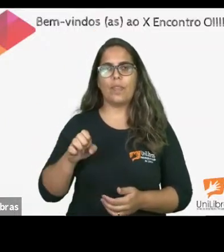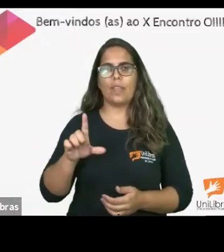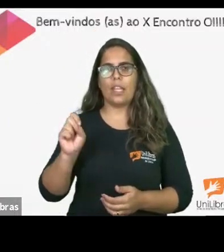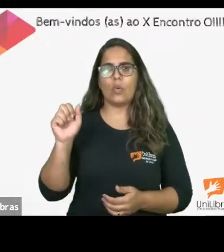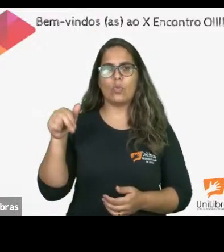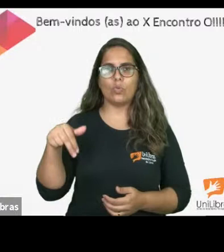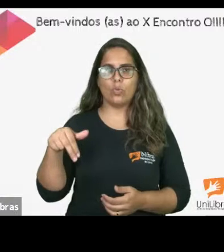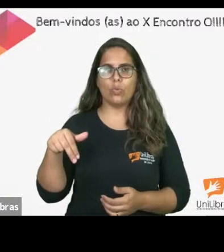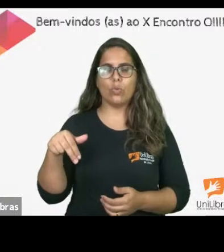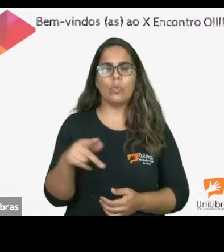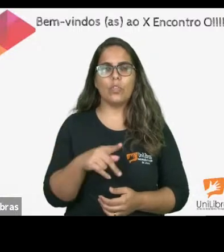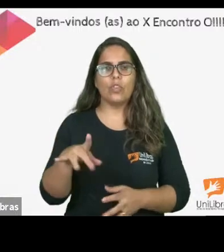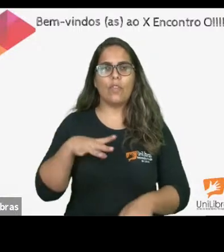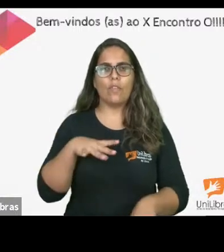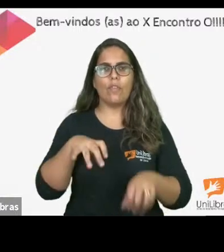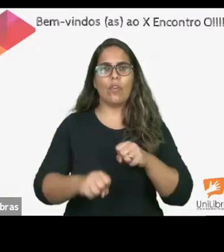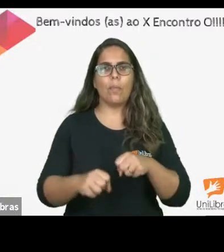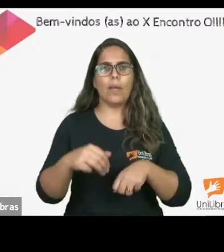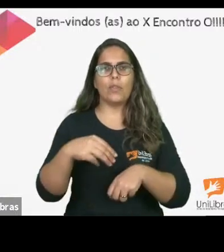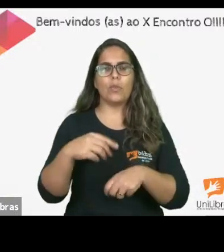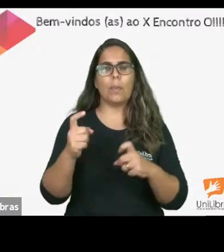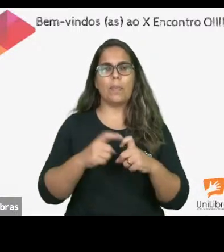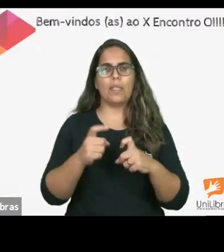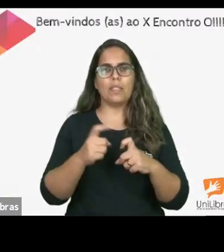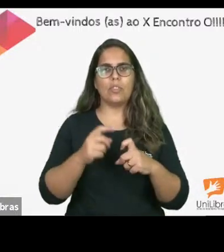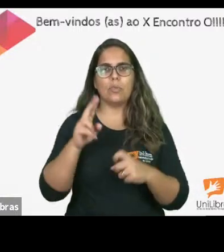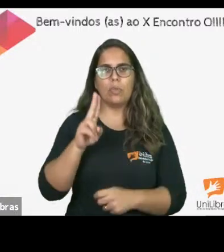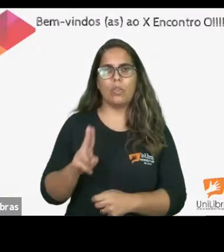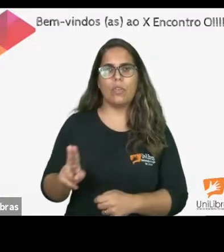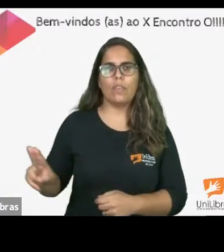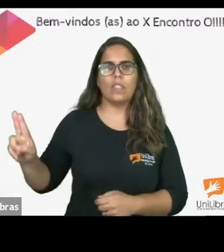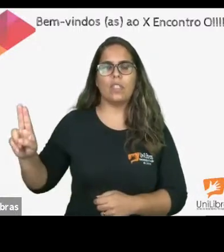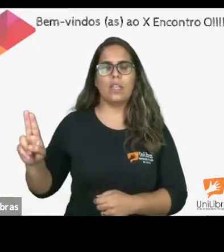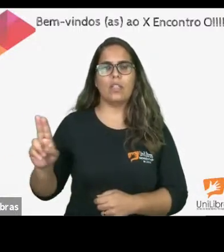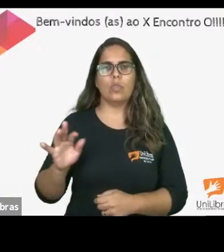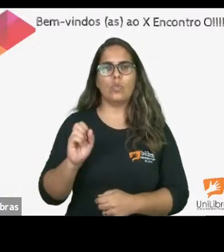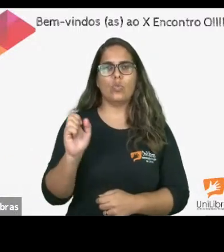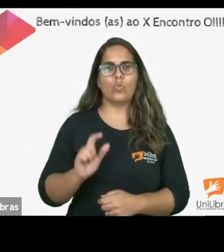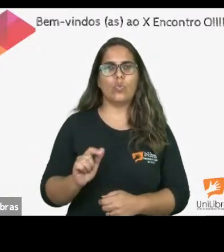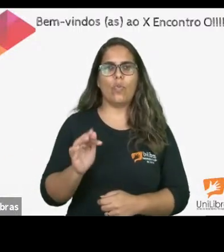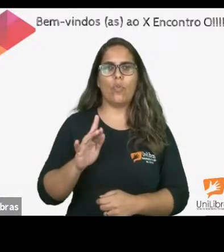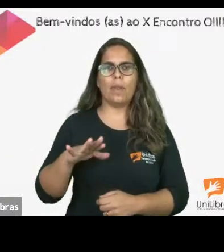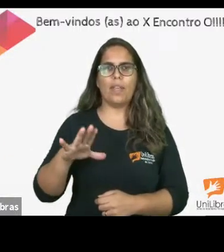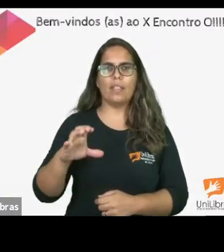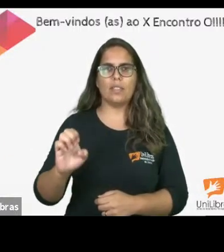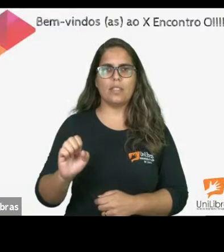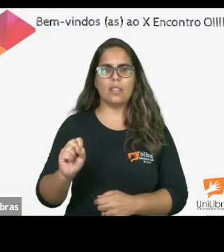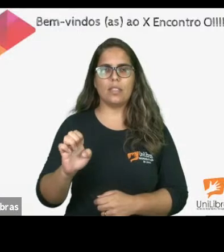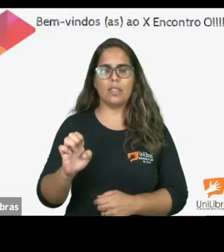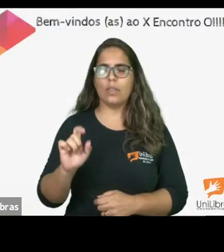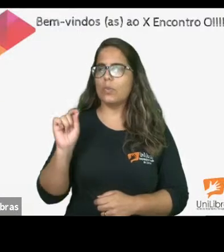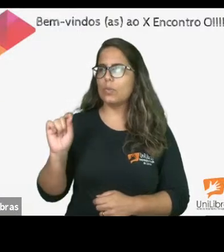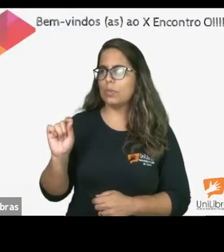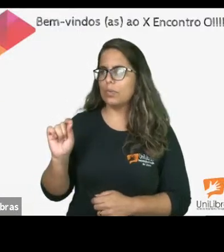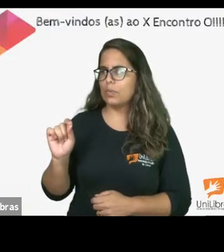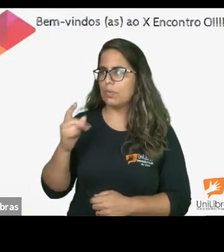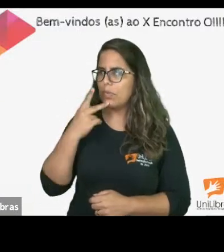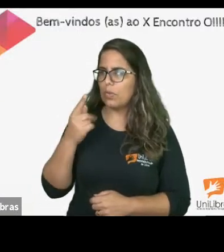Vaz é formado em medicina pela Universidade Buenas. Federal Fluminense. Me ouvem? Sim,